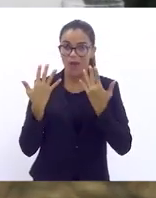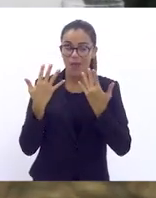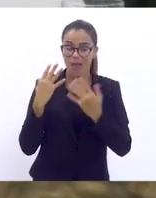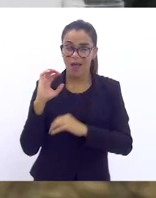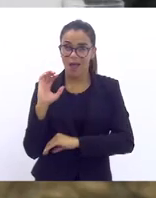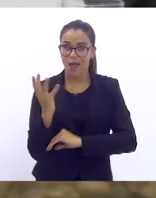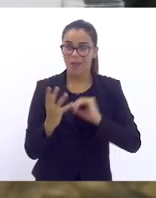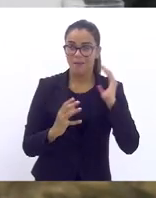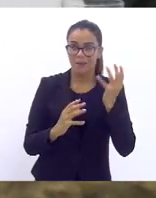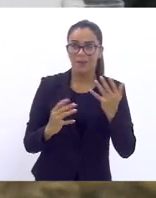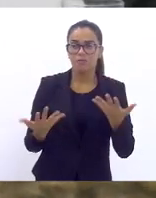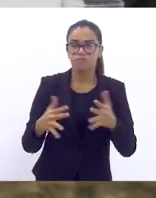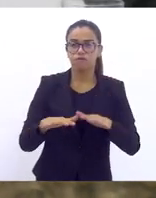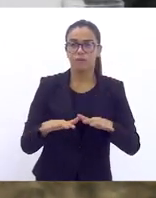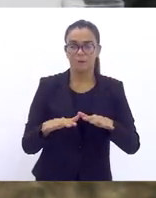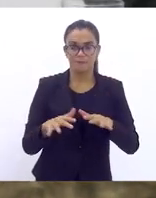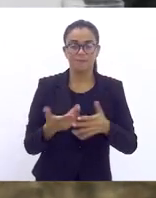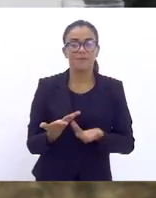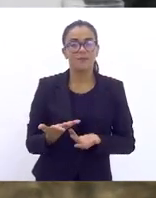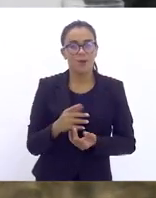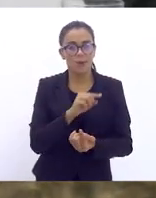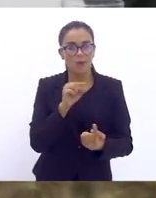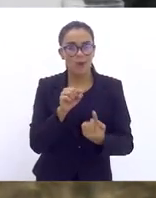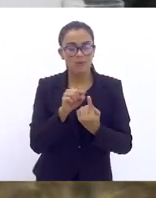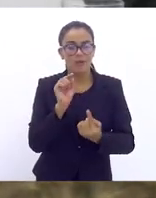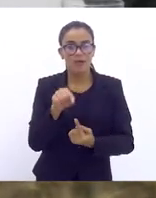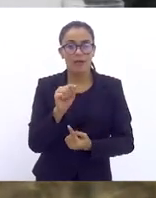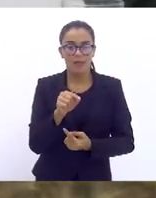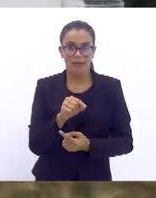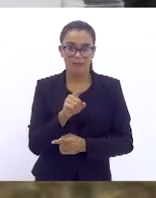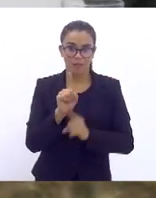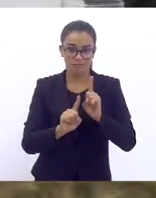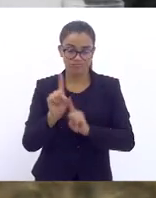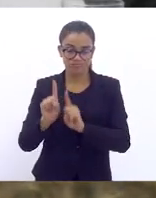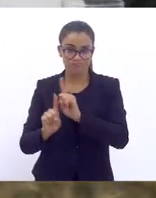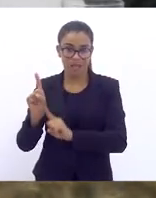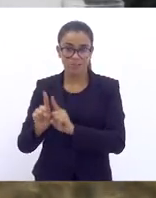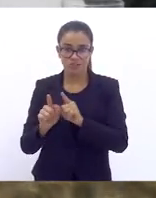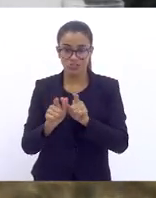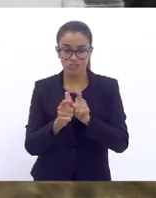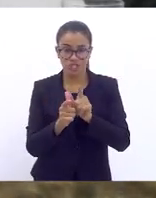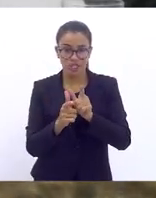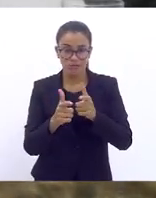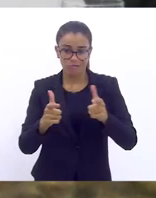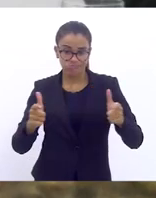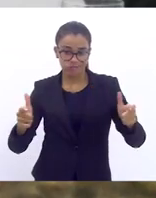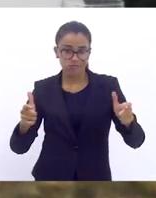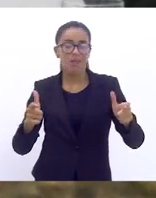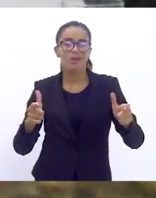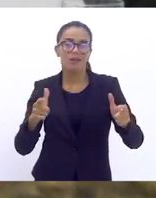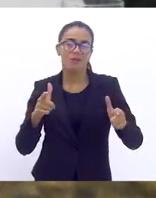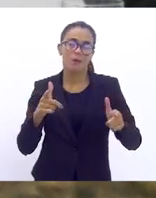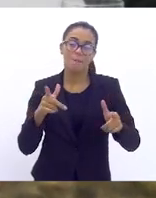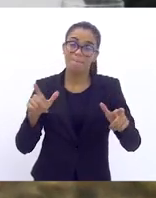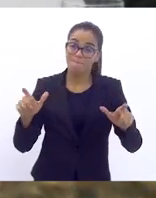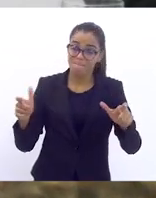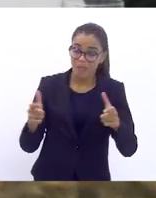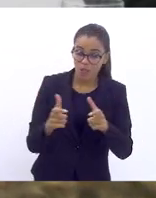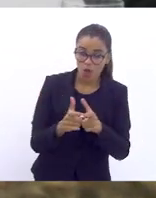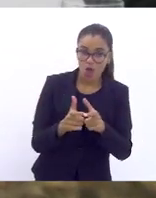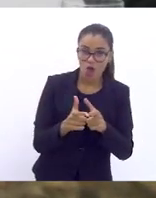inclusivas né então a ideia que a taxa de crescimento de municípios da região metropolitana ela seja menor